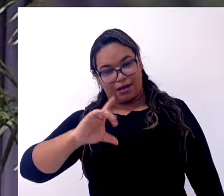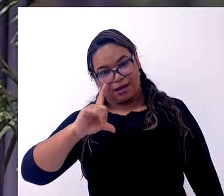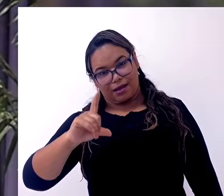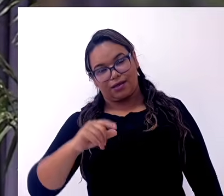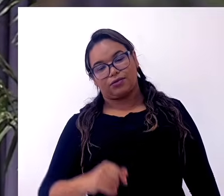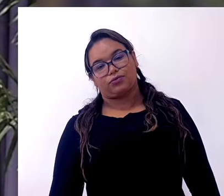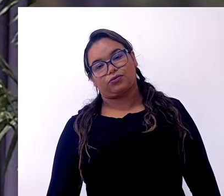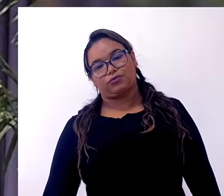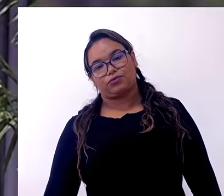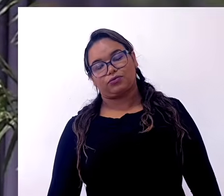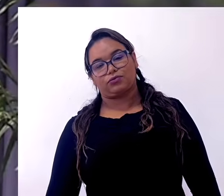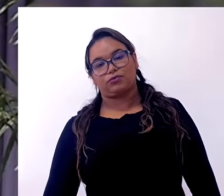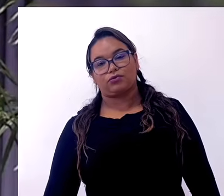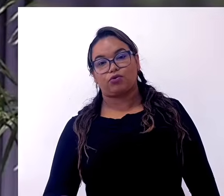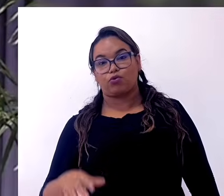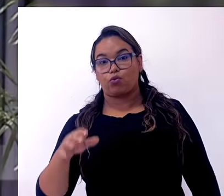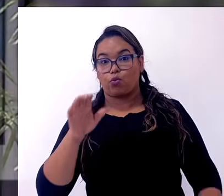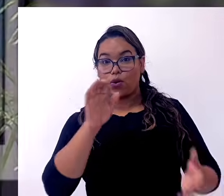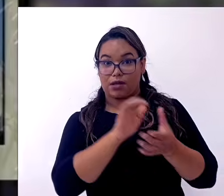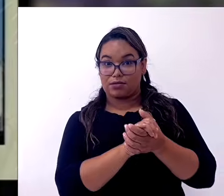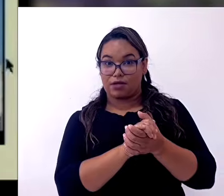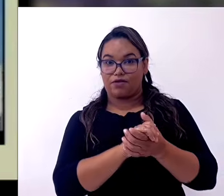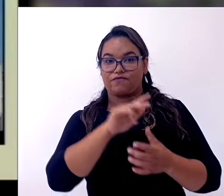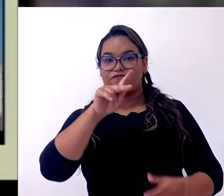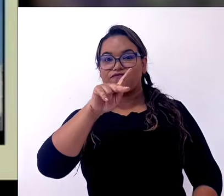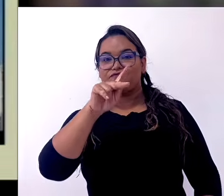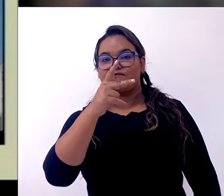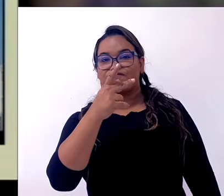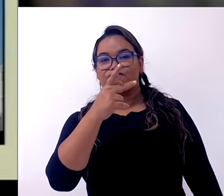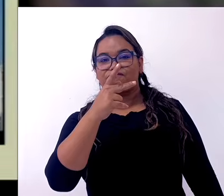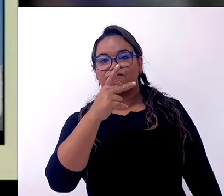Então esse terrível incidente ocorreu.